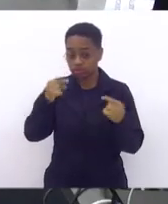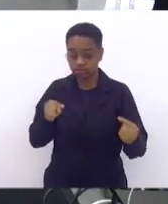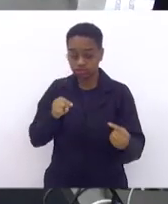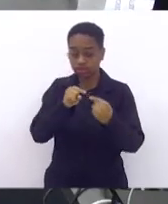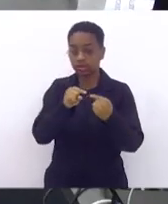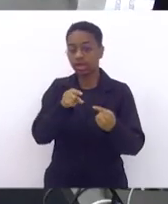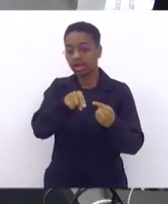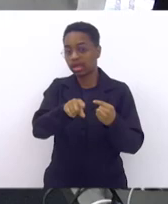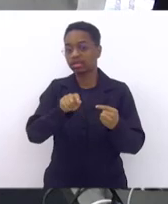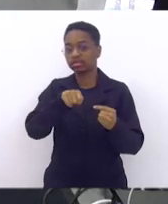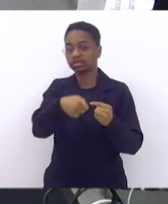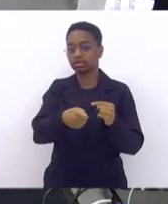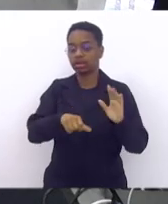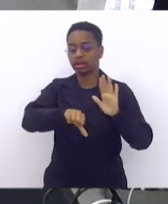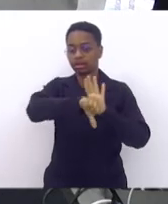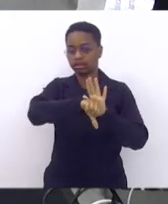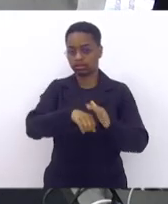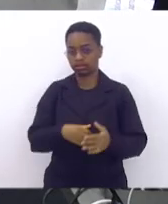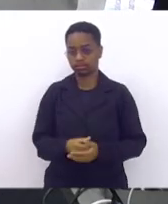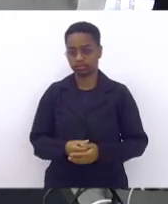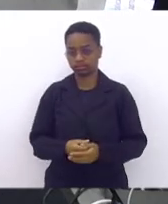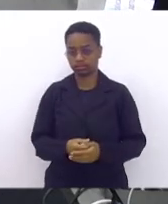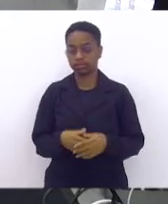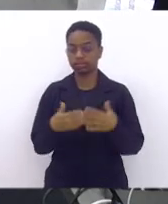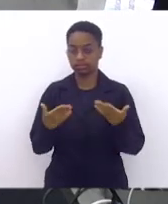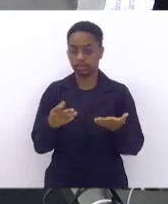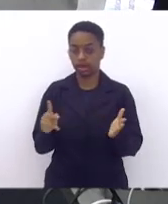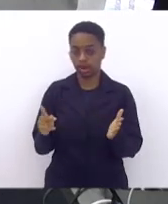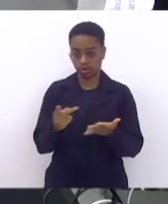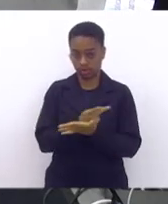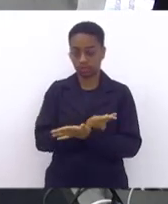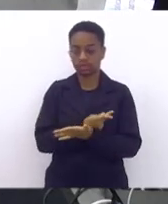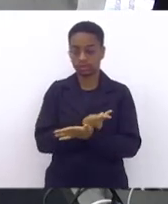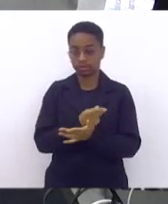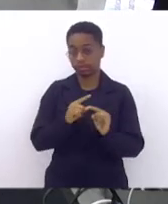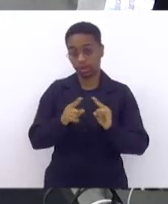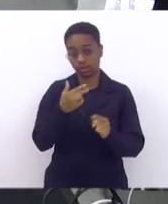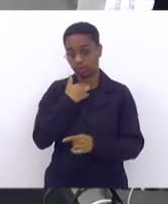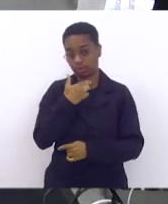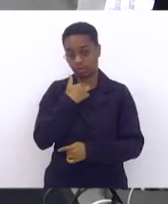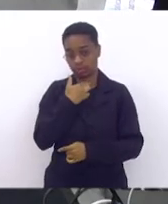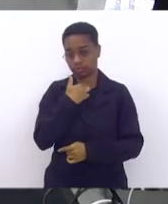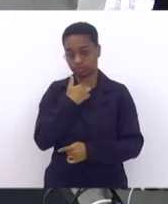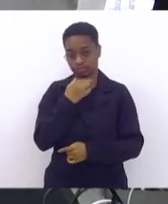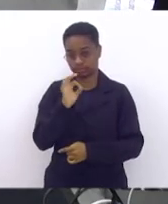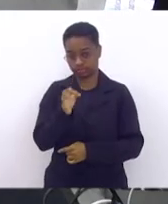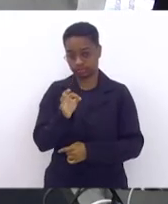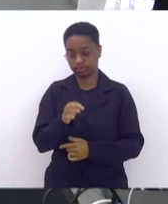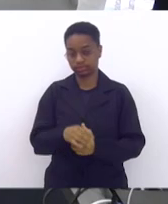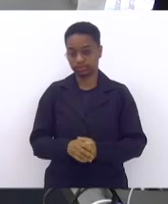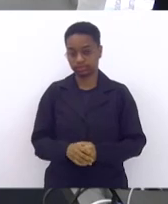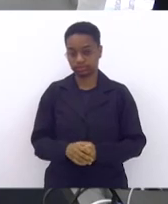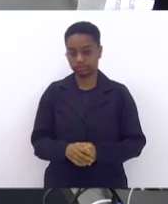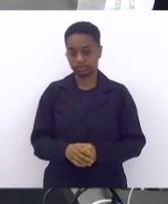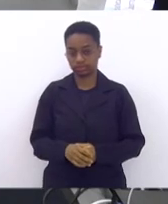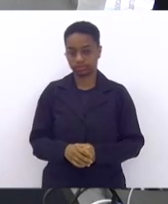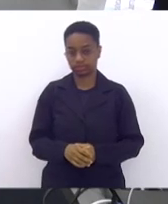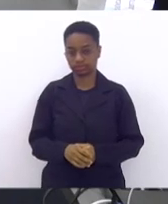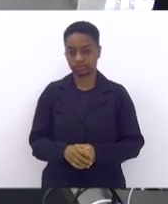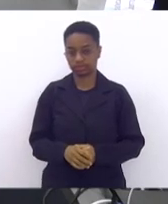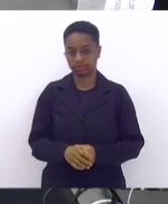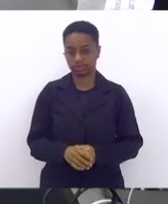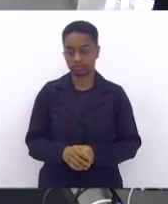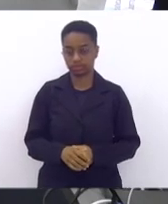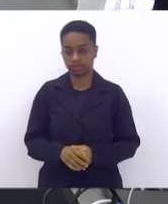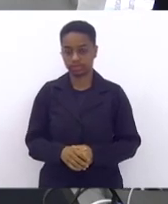o criminoso. Isso acontece. E não poderia. Né? Pode passar, por favor.